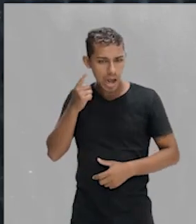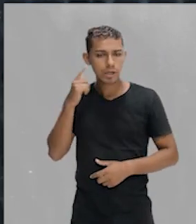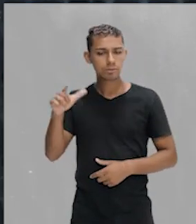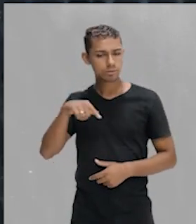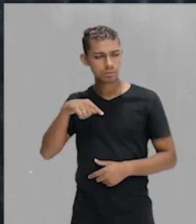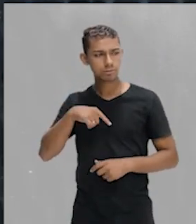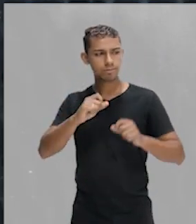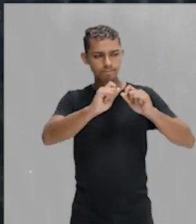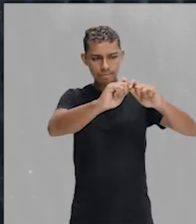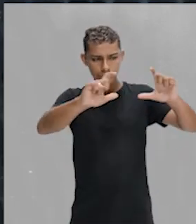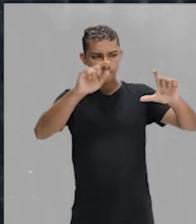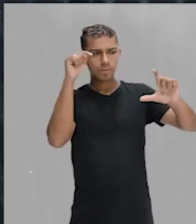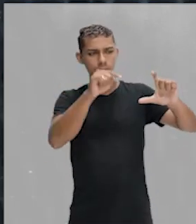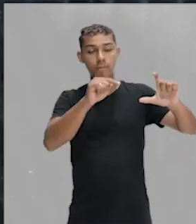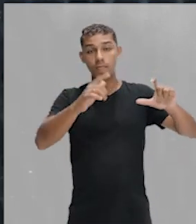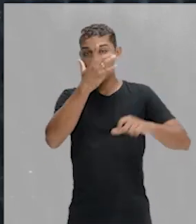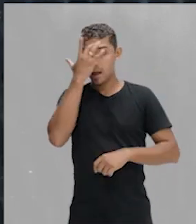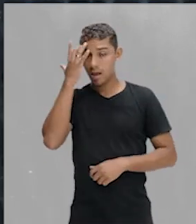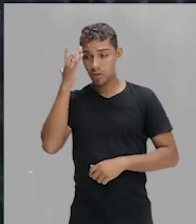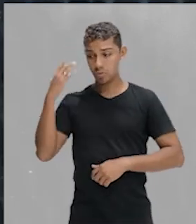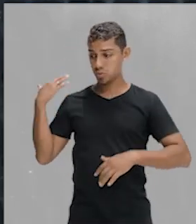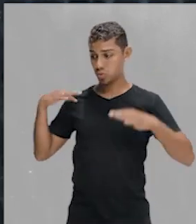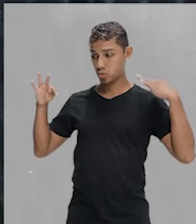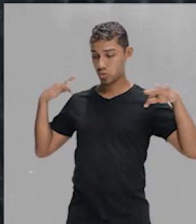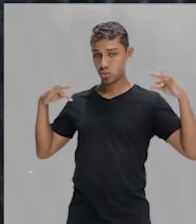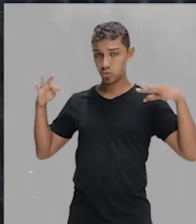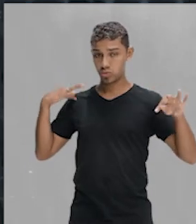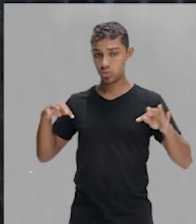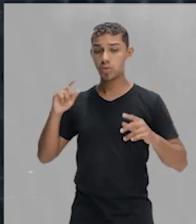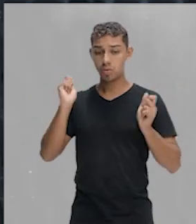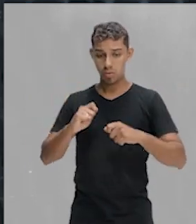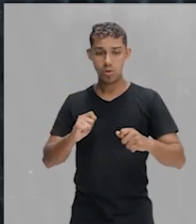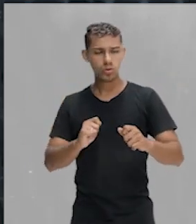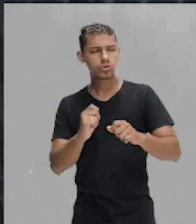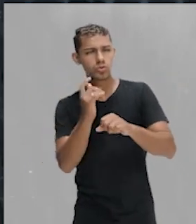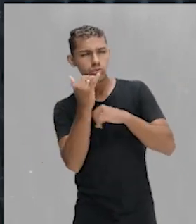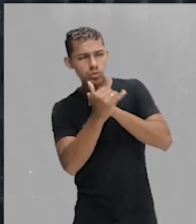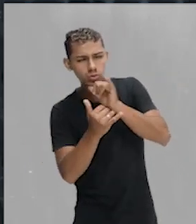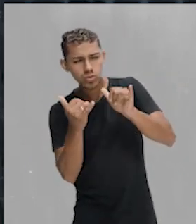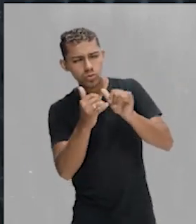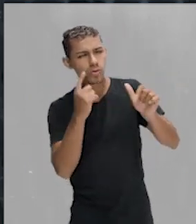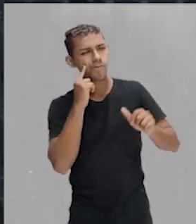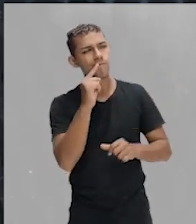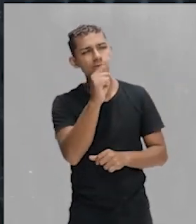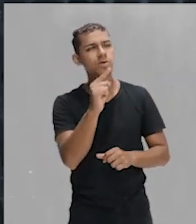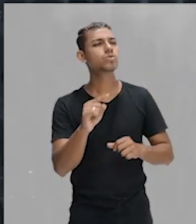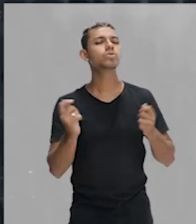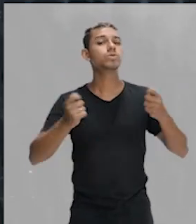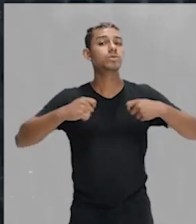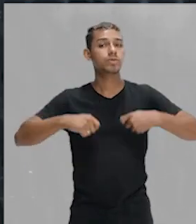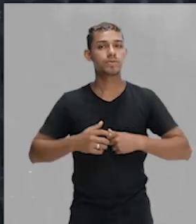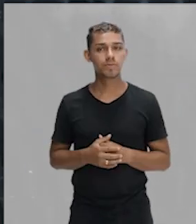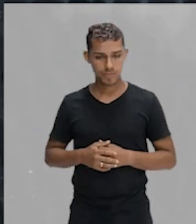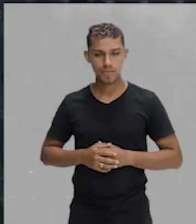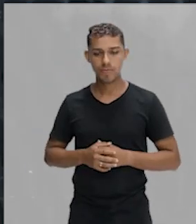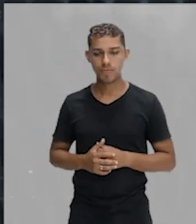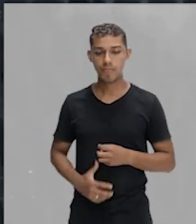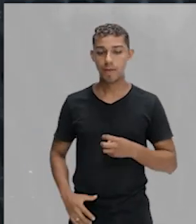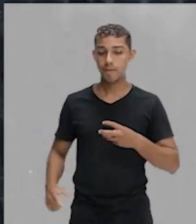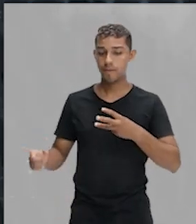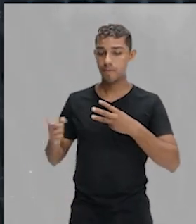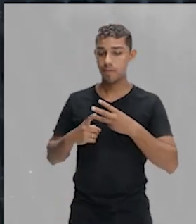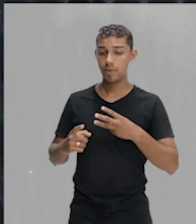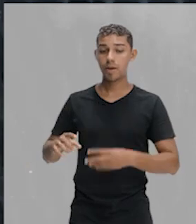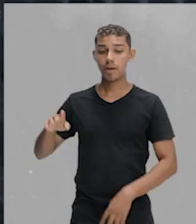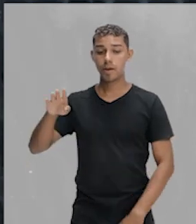onde o turista pode pegar informações acerca de tudo que ele precisar. Bienes arqueológicos,